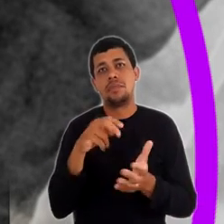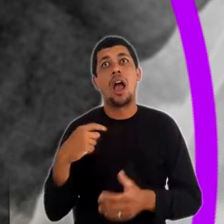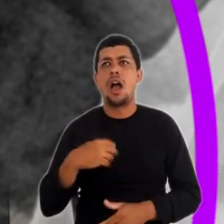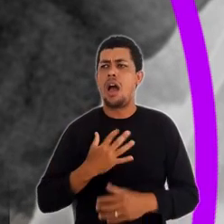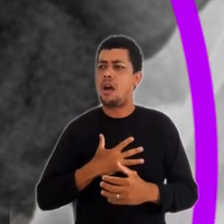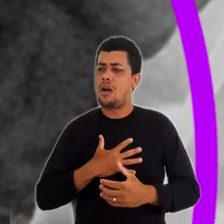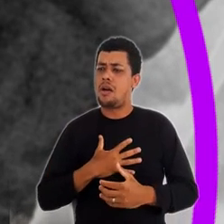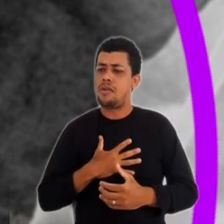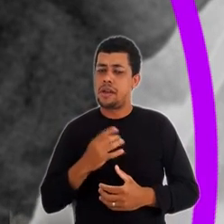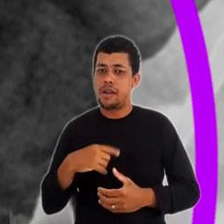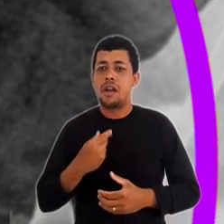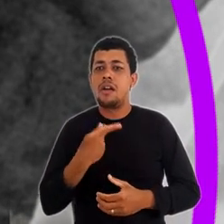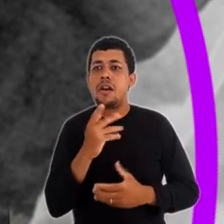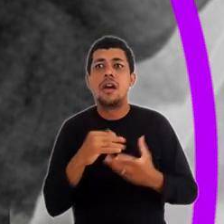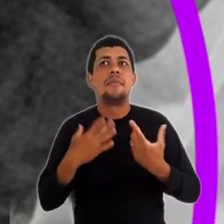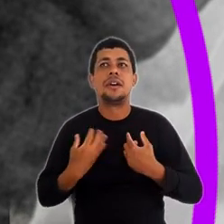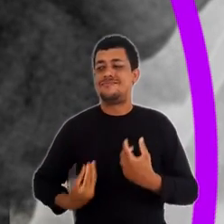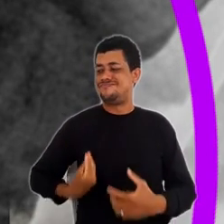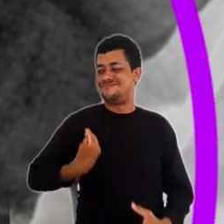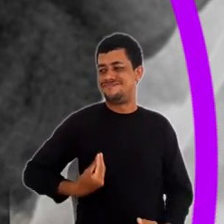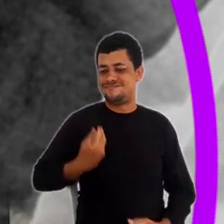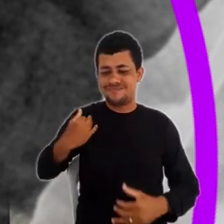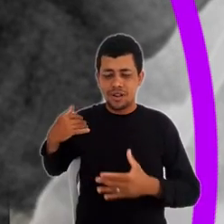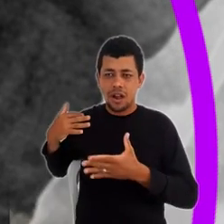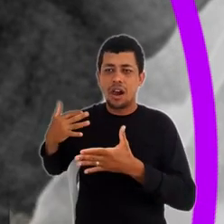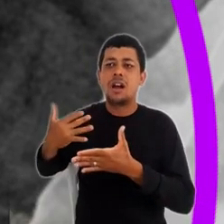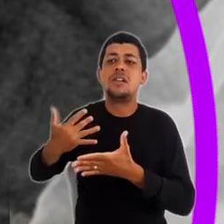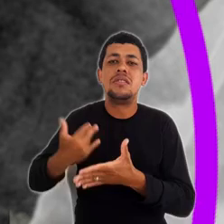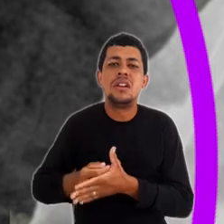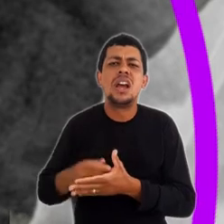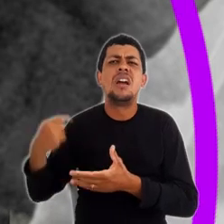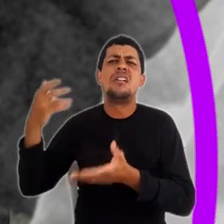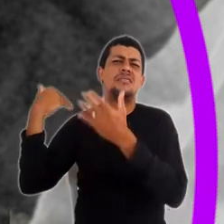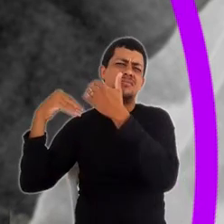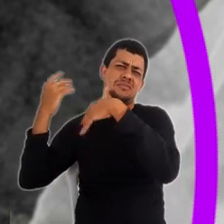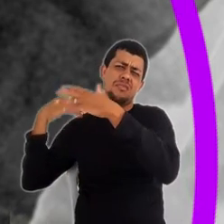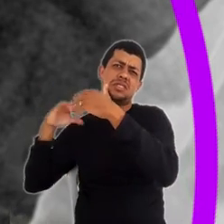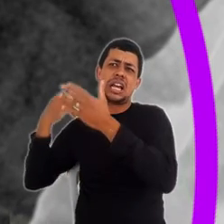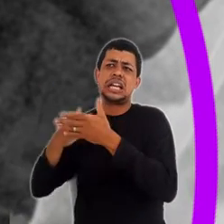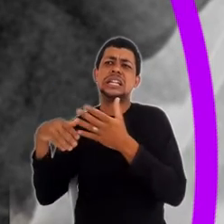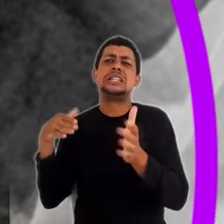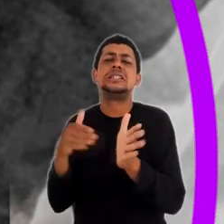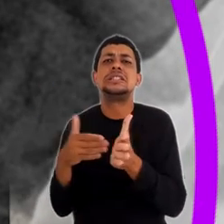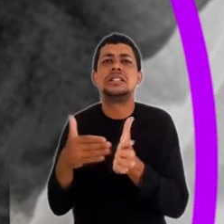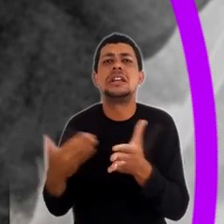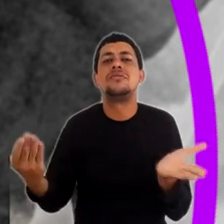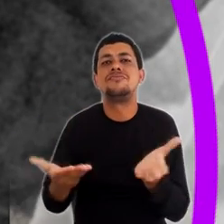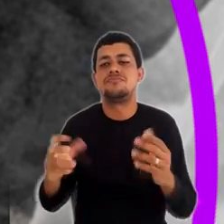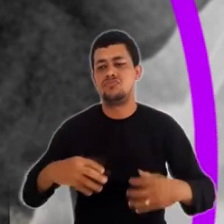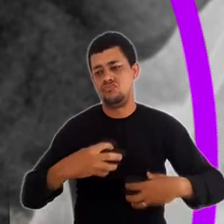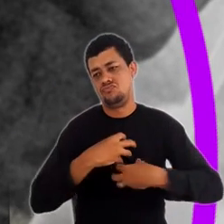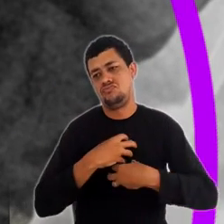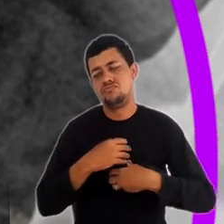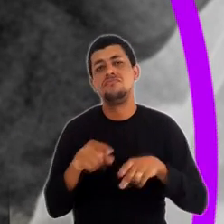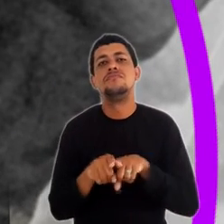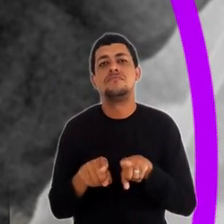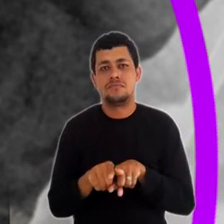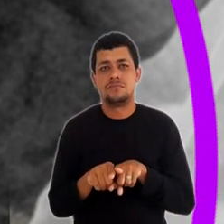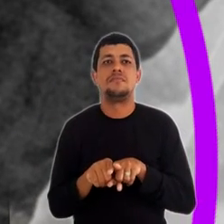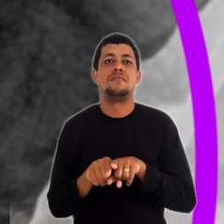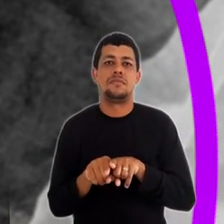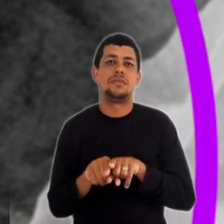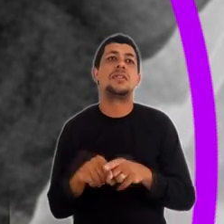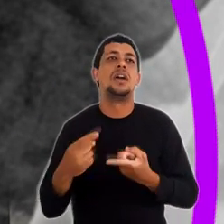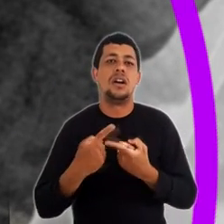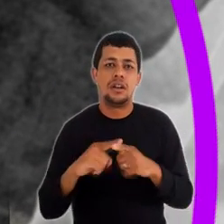minha parte, por exemplo, eu venho contando mais sobre as minhas vivências, né? O que eu vivi, as coisas que eu passei, os meus sentimentos de me sentir vazia.